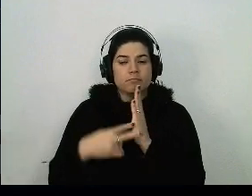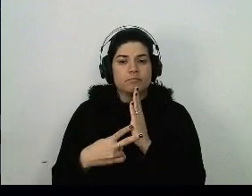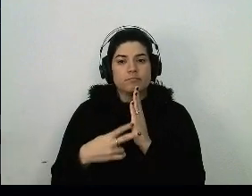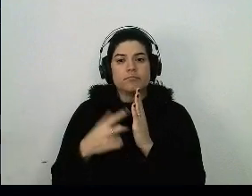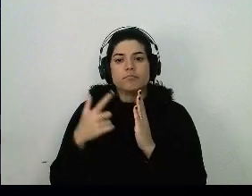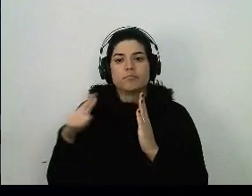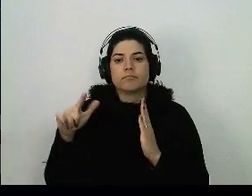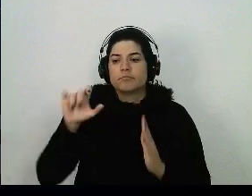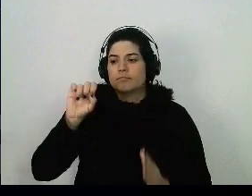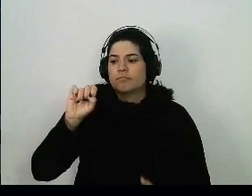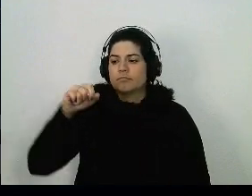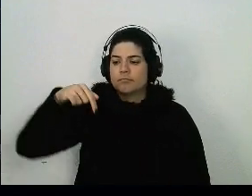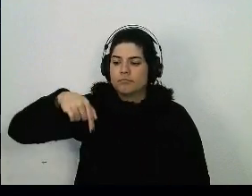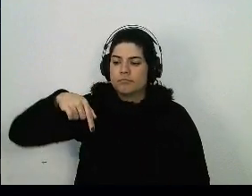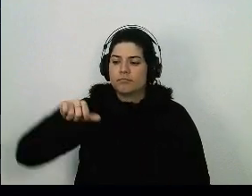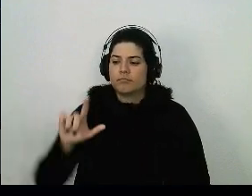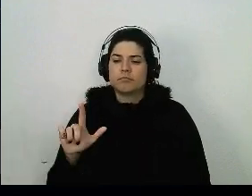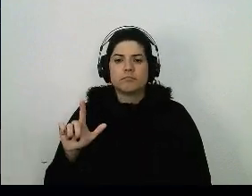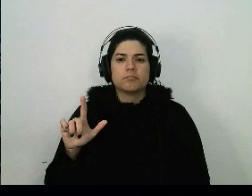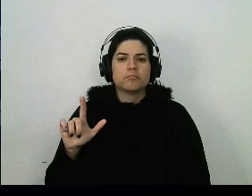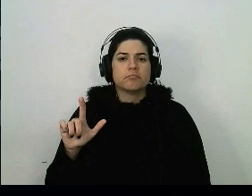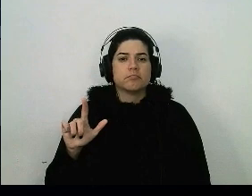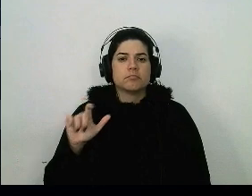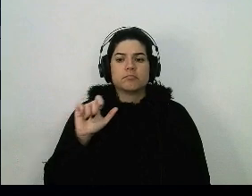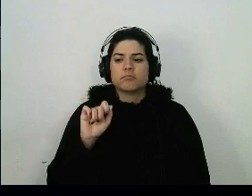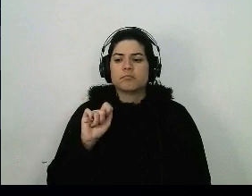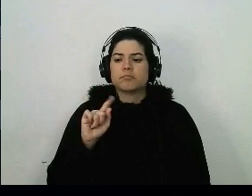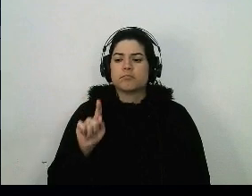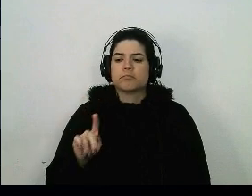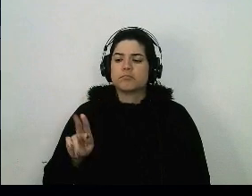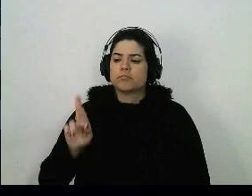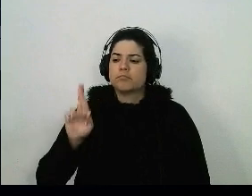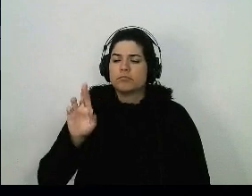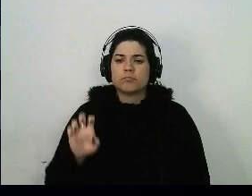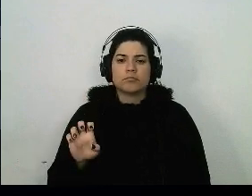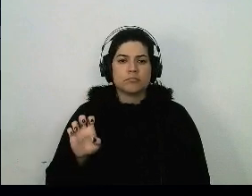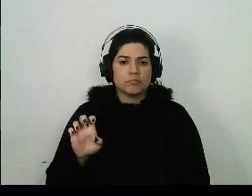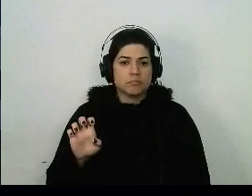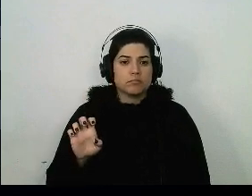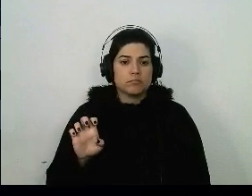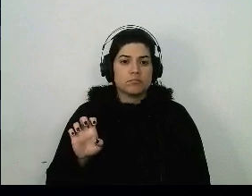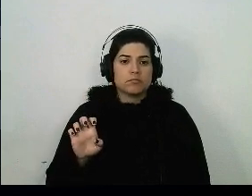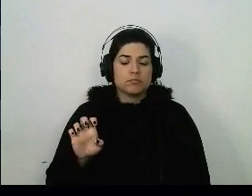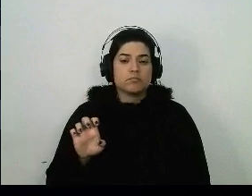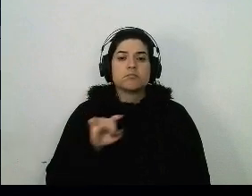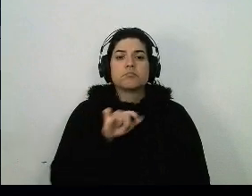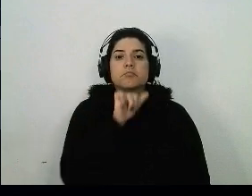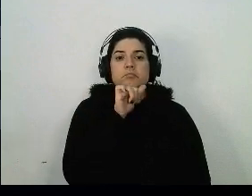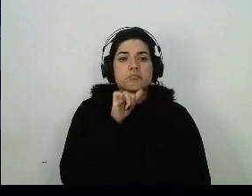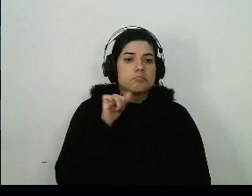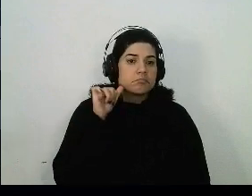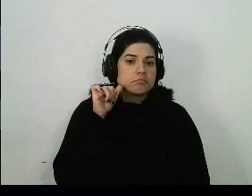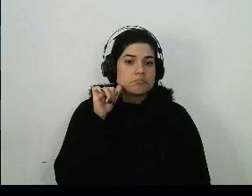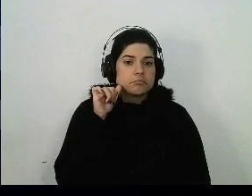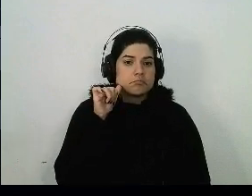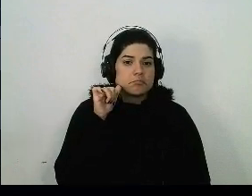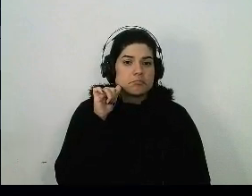Como é que funciona esse Azure Management da Amazon Management Blockchain?